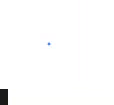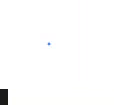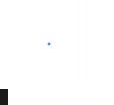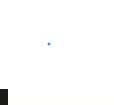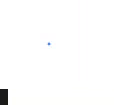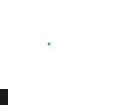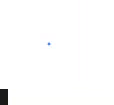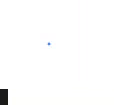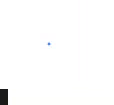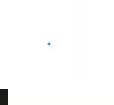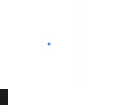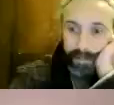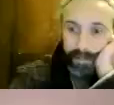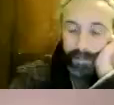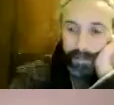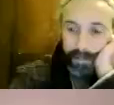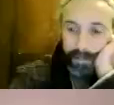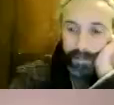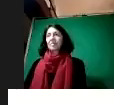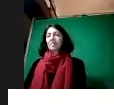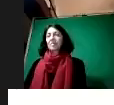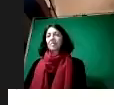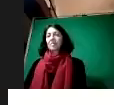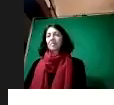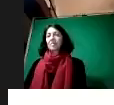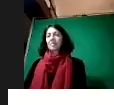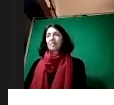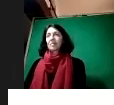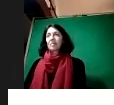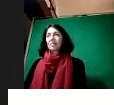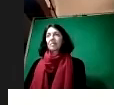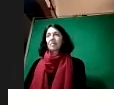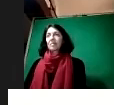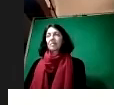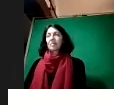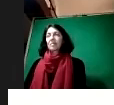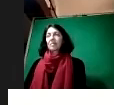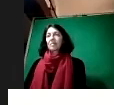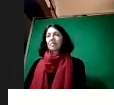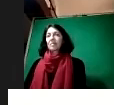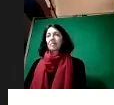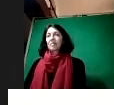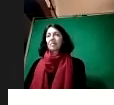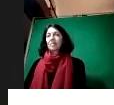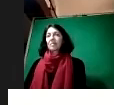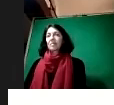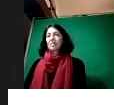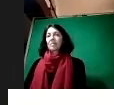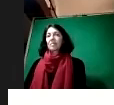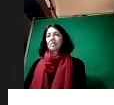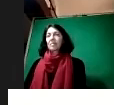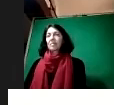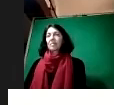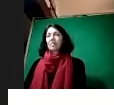sobre esta temática ou temáticas que estejam interessados e que